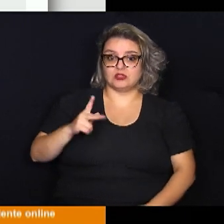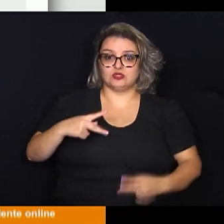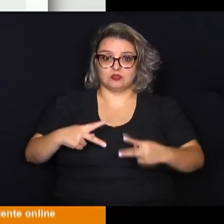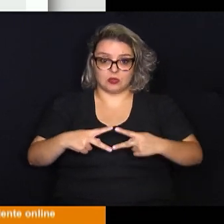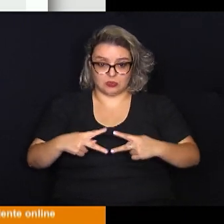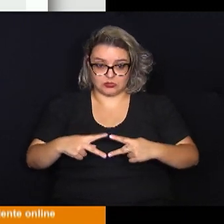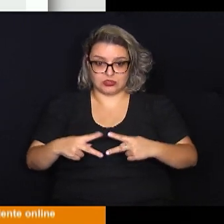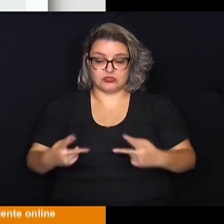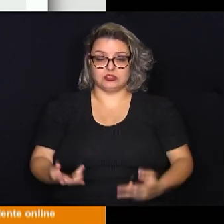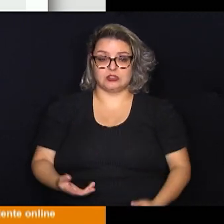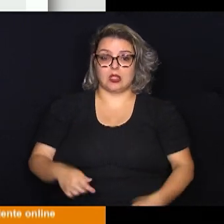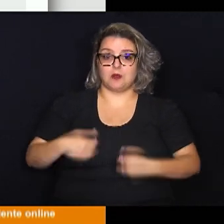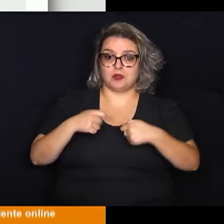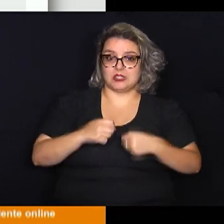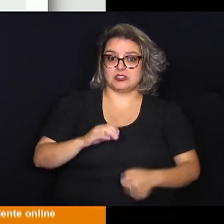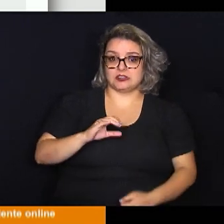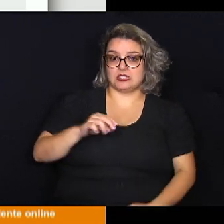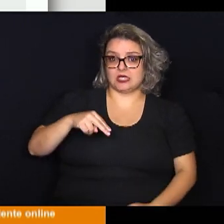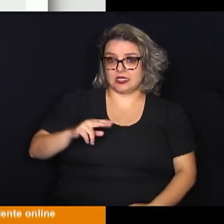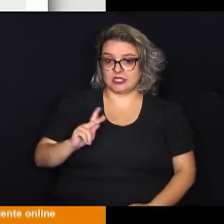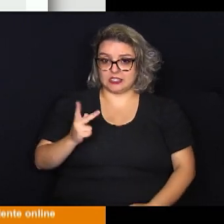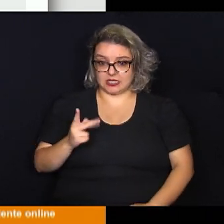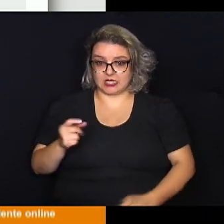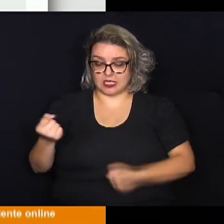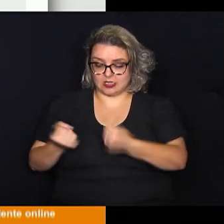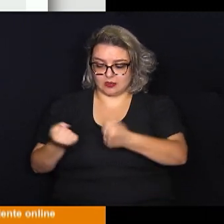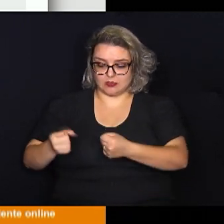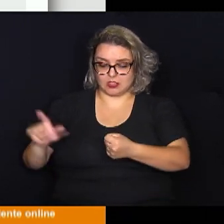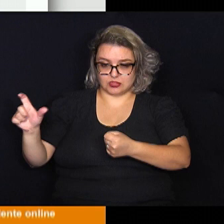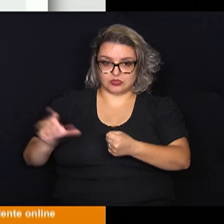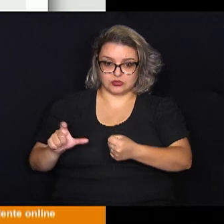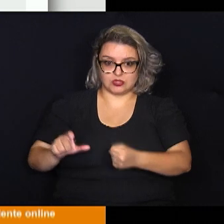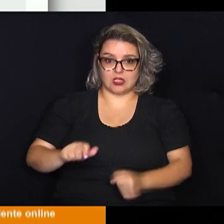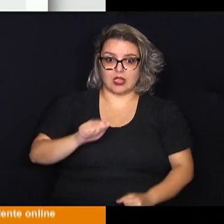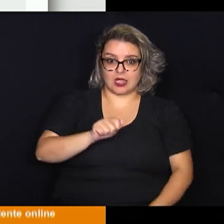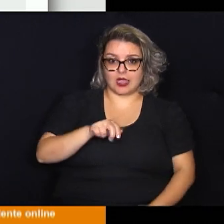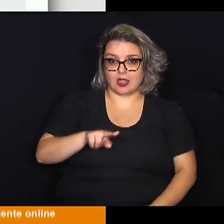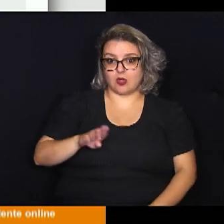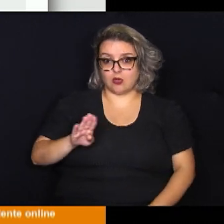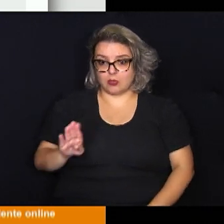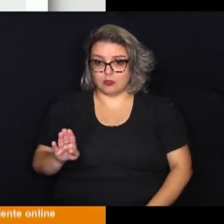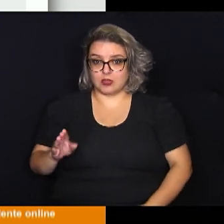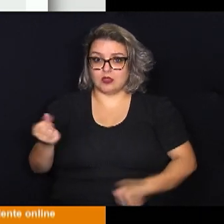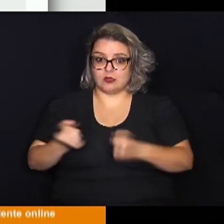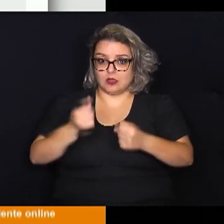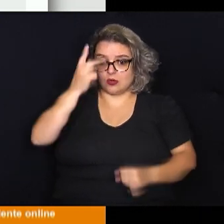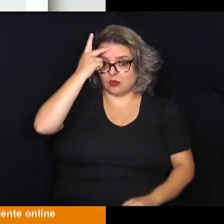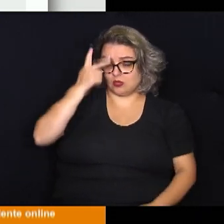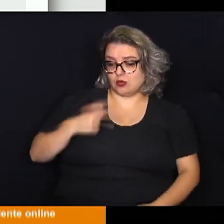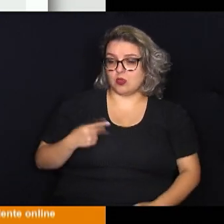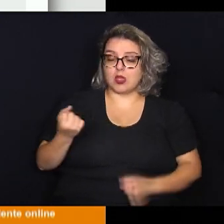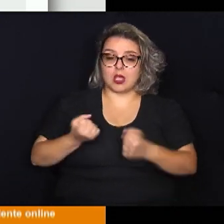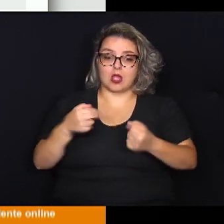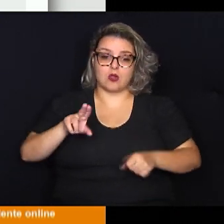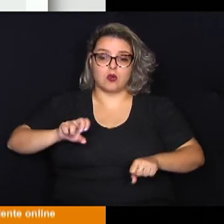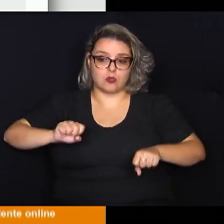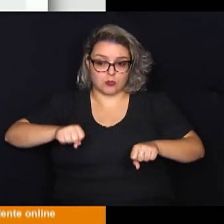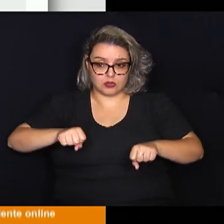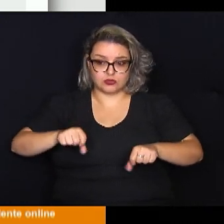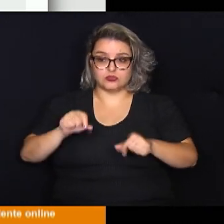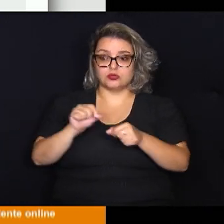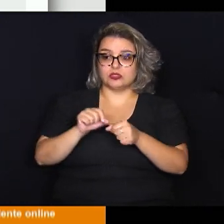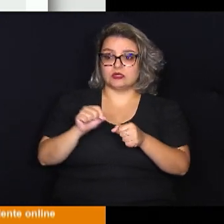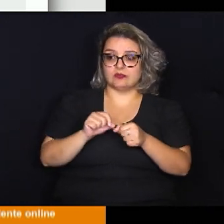necessário ter a CNH A ou B, porque a pessoa vai trabalhar com veículo próprio, sendo carro ou moto, e fará